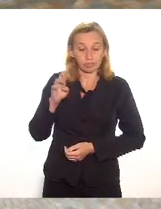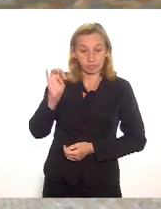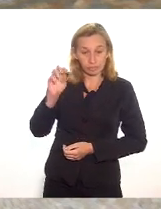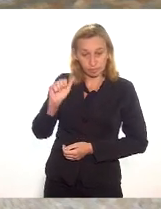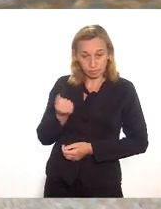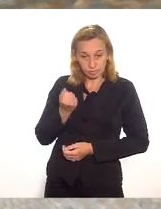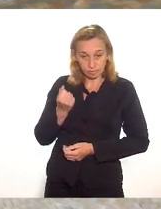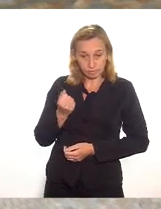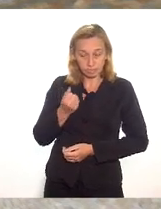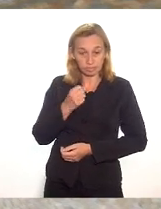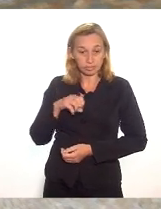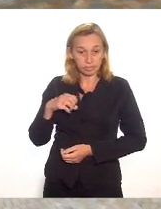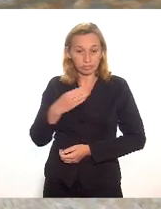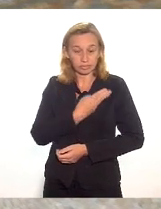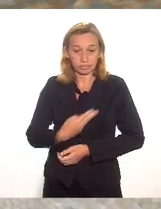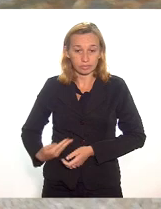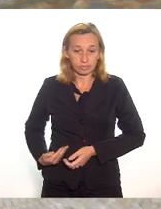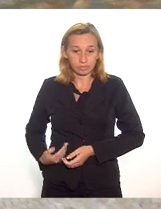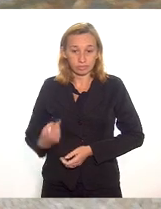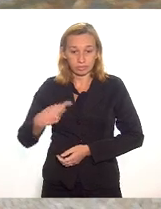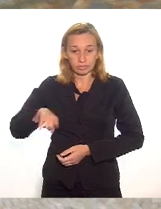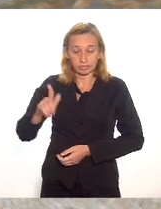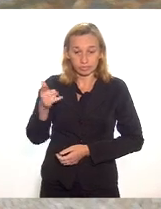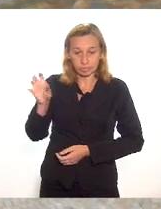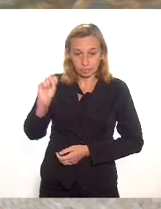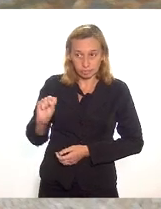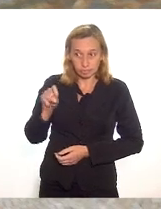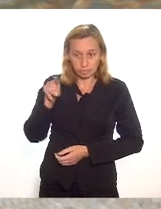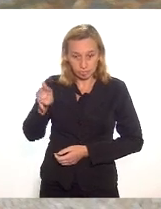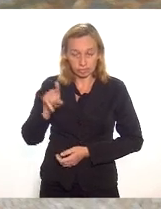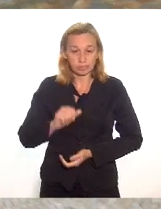governadora Rosinha, levar o gás ali a engenheiro Paulo de Fronten.